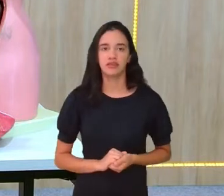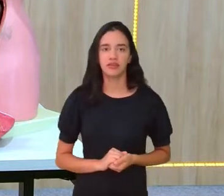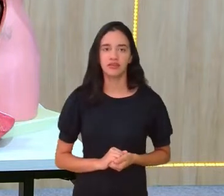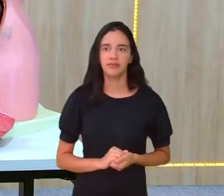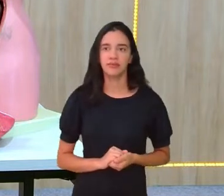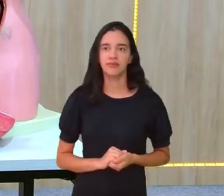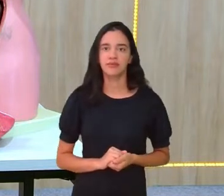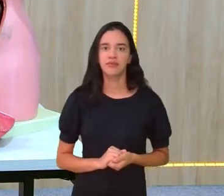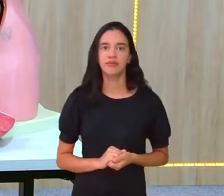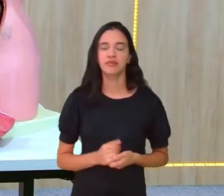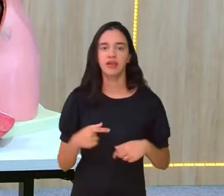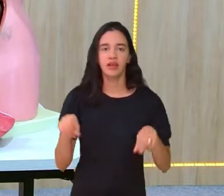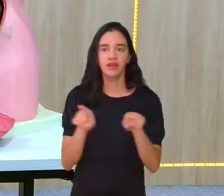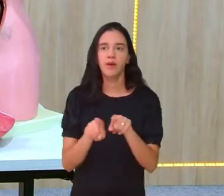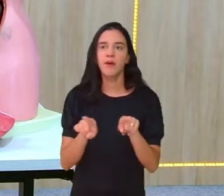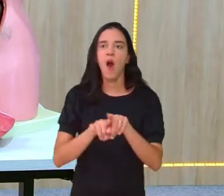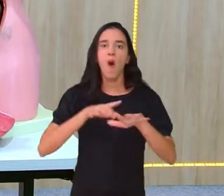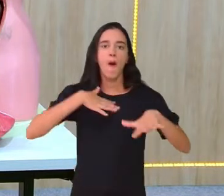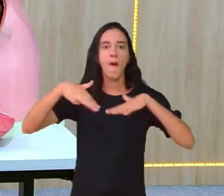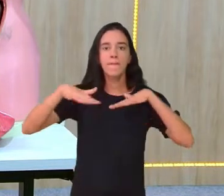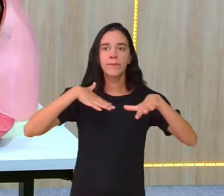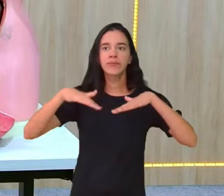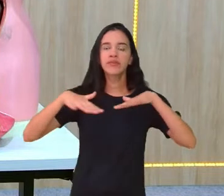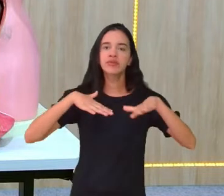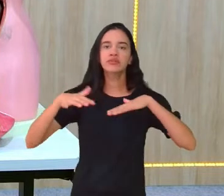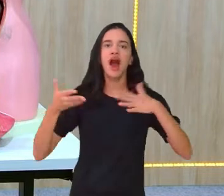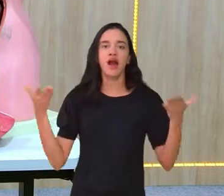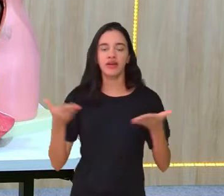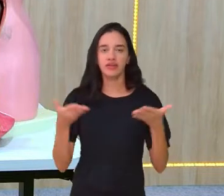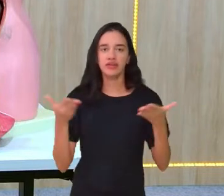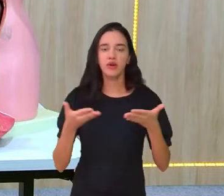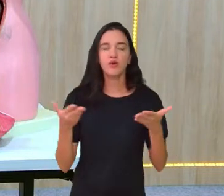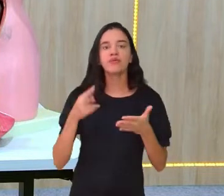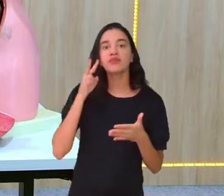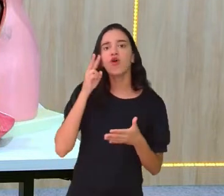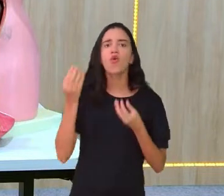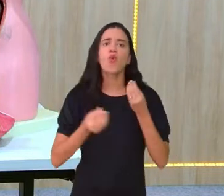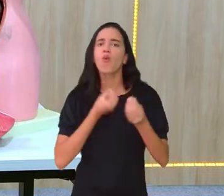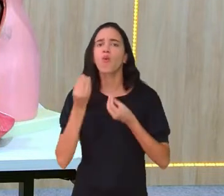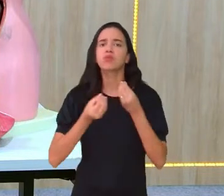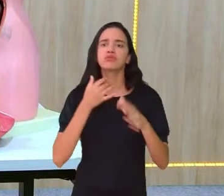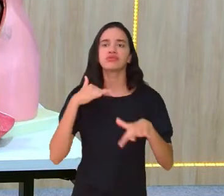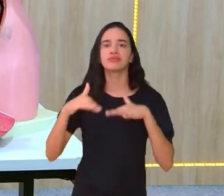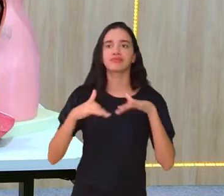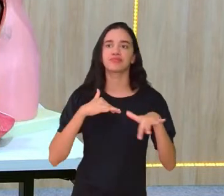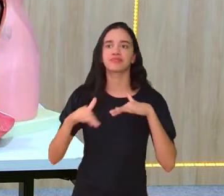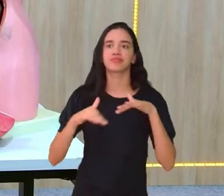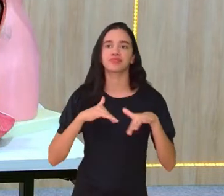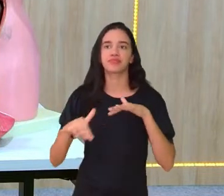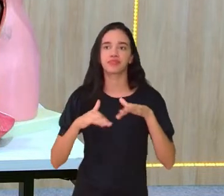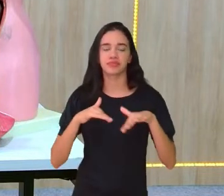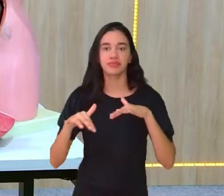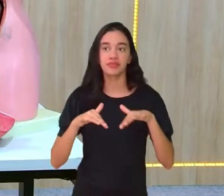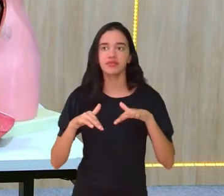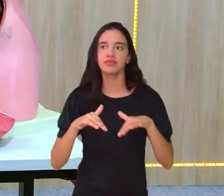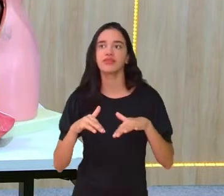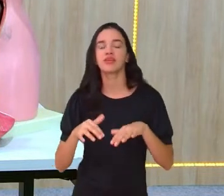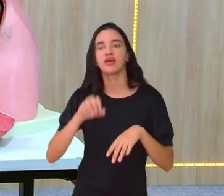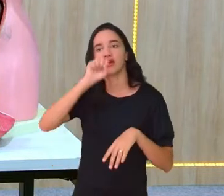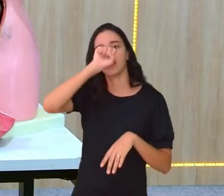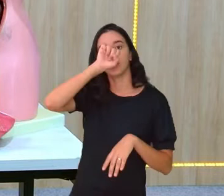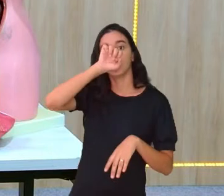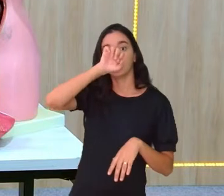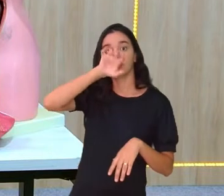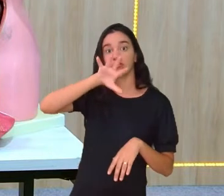em relação aí a esse movimento? A gente agora vai ver como foi esse movimento de inspiração e de